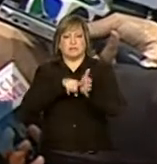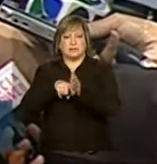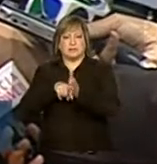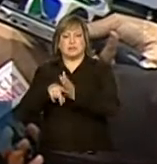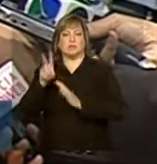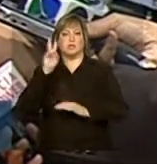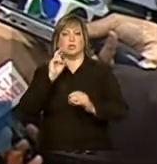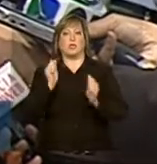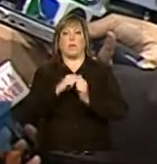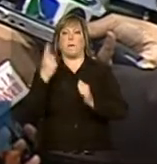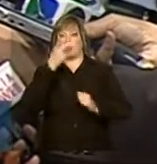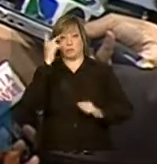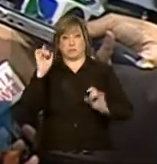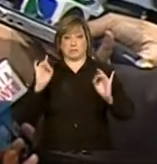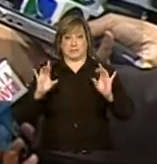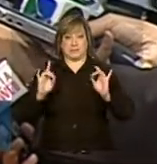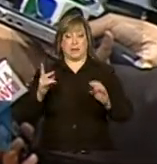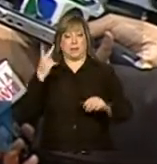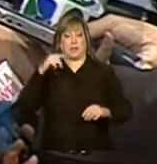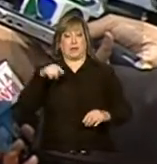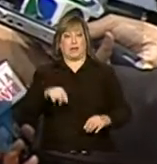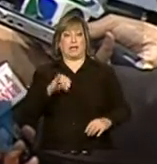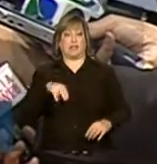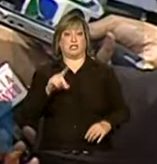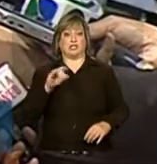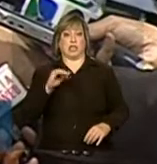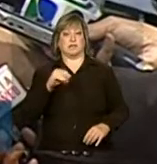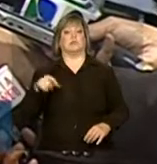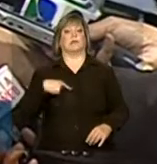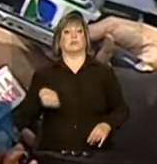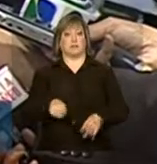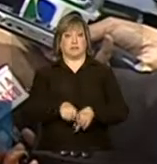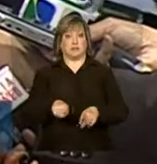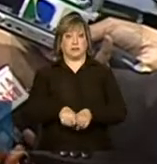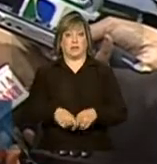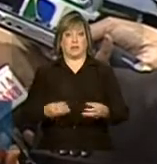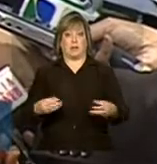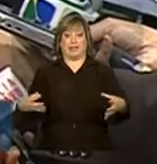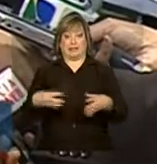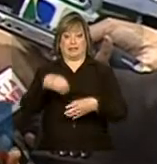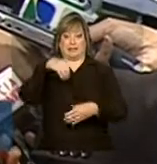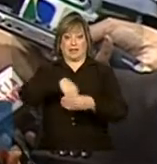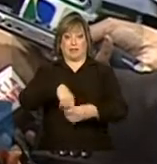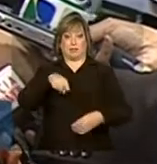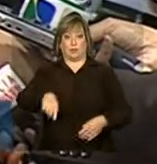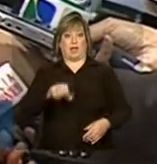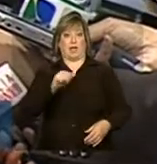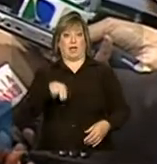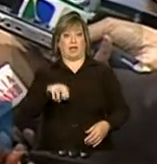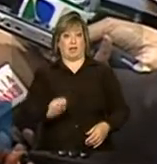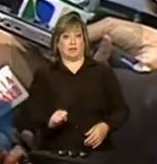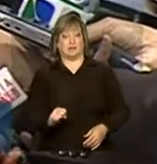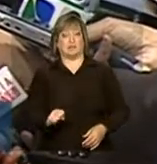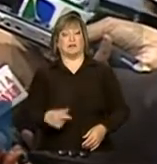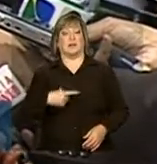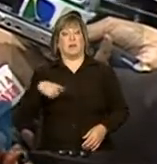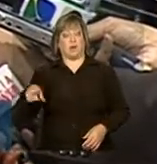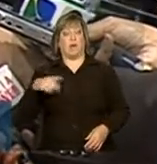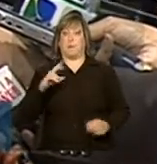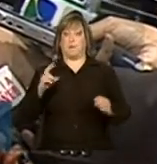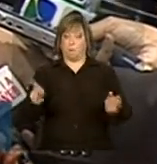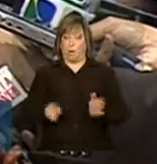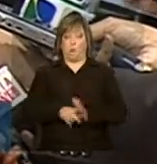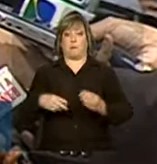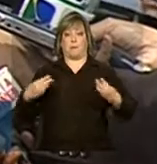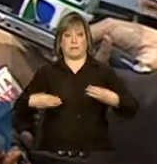junto a especialistas para indicação. Agora ficou bastante amadurecido dentro da ANS, por exigência do próprio Ministério da